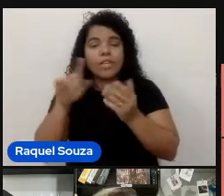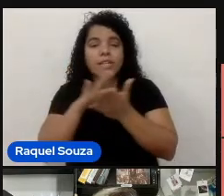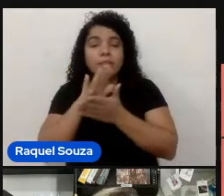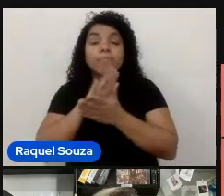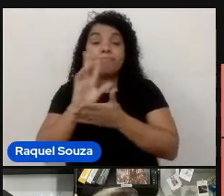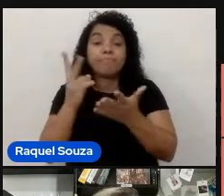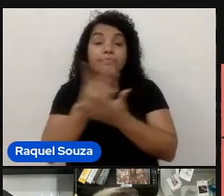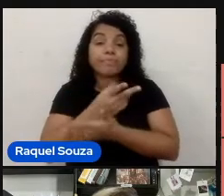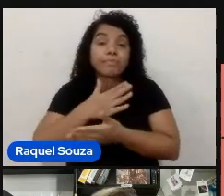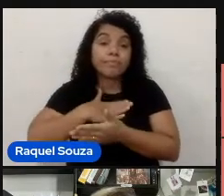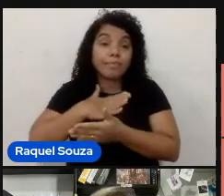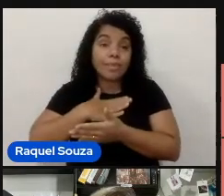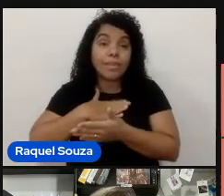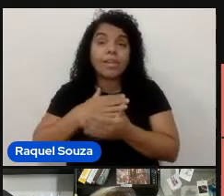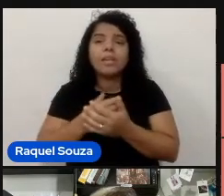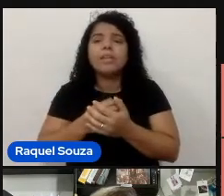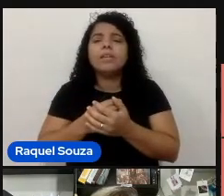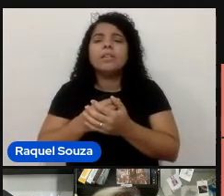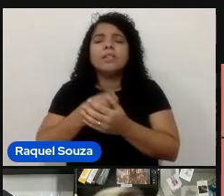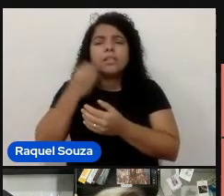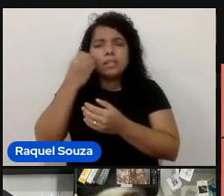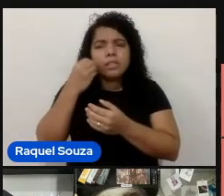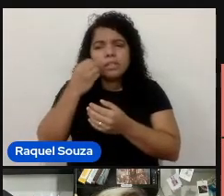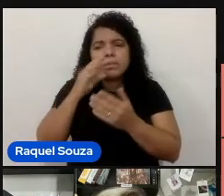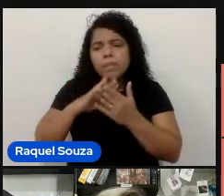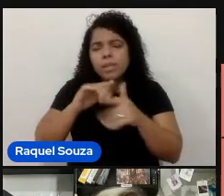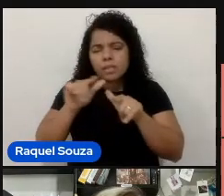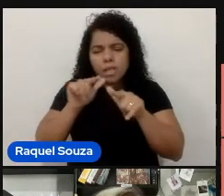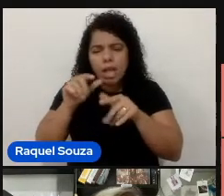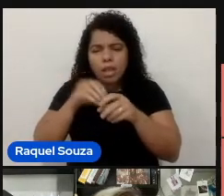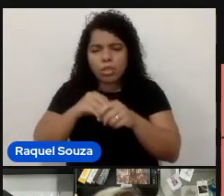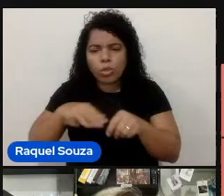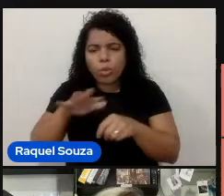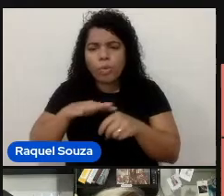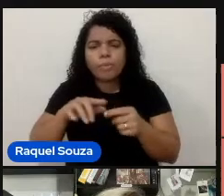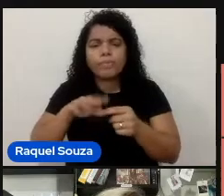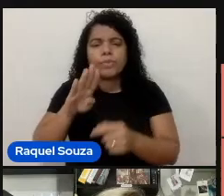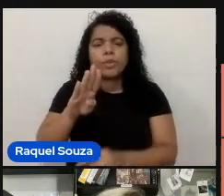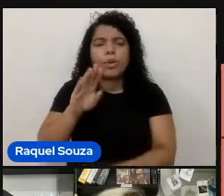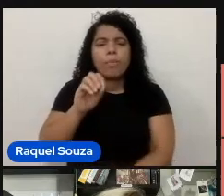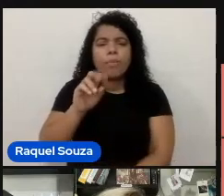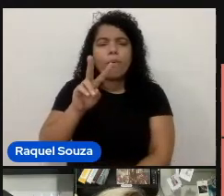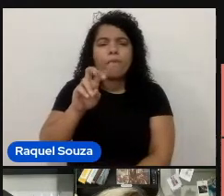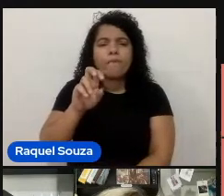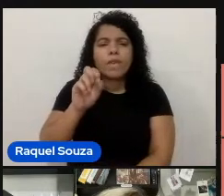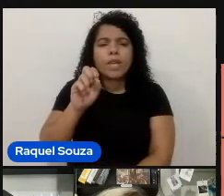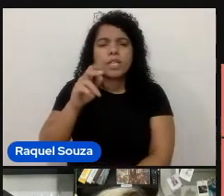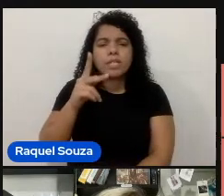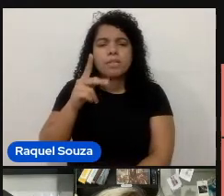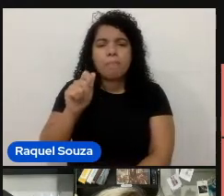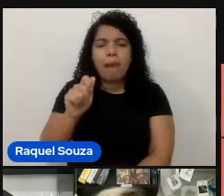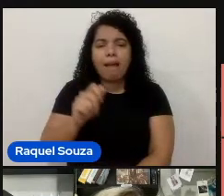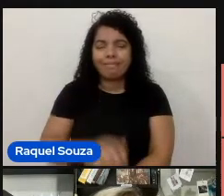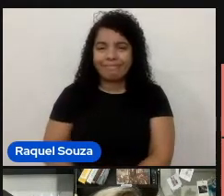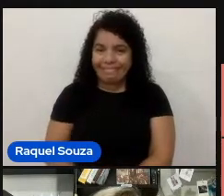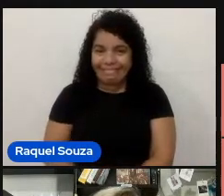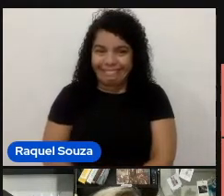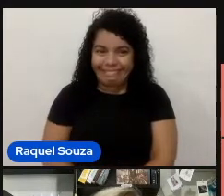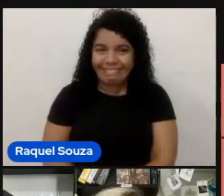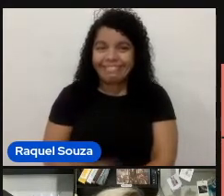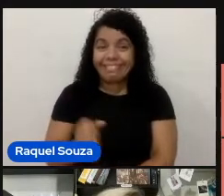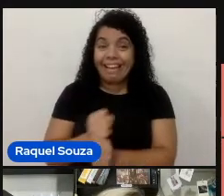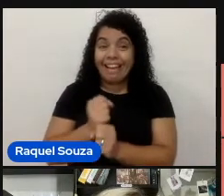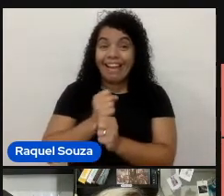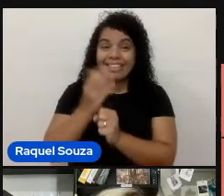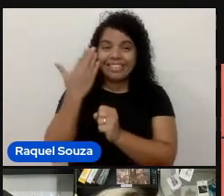comigo, quando eu passei por uma experiência de atuar na Bovespa, há alguns anos atrás, do próprio